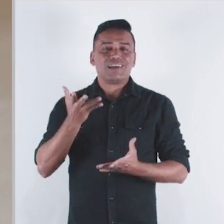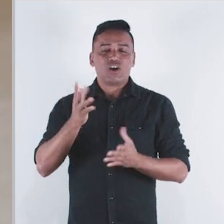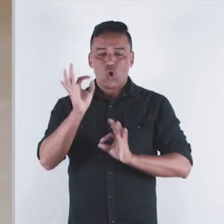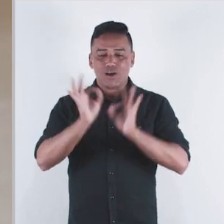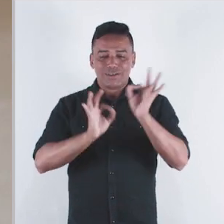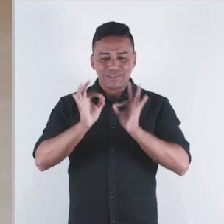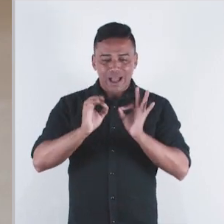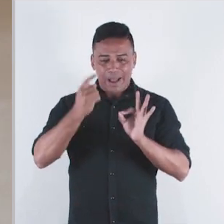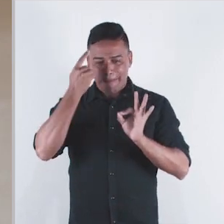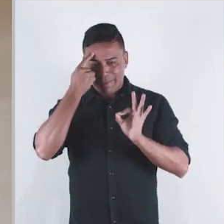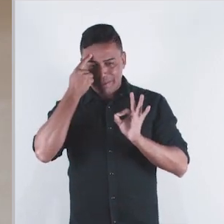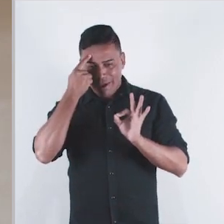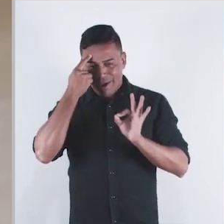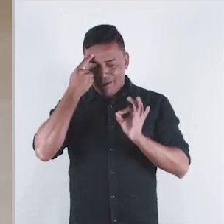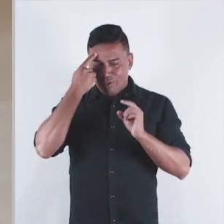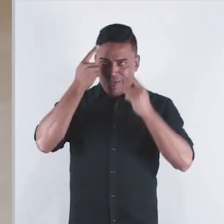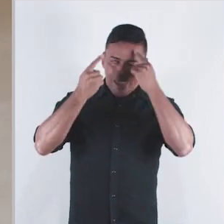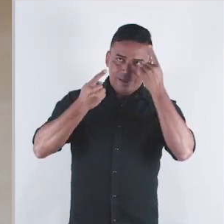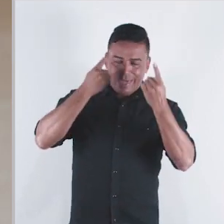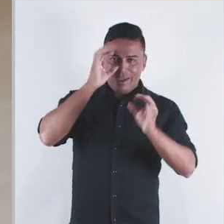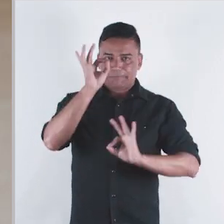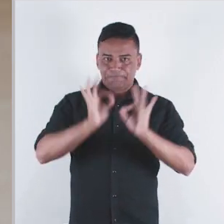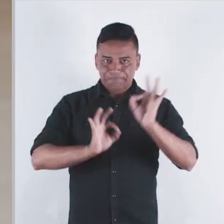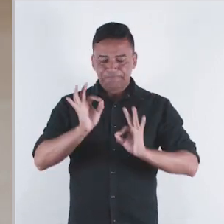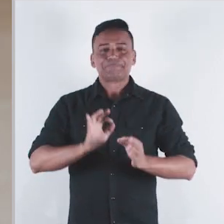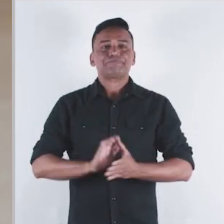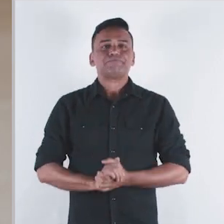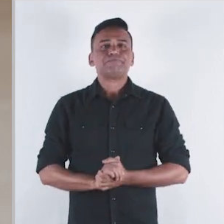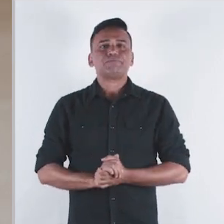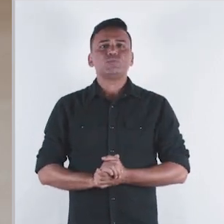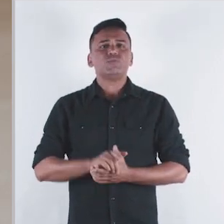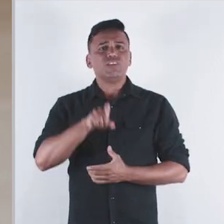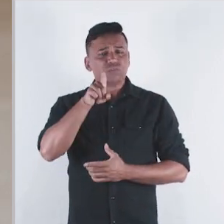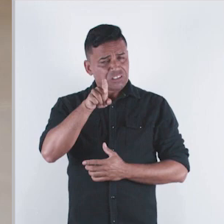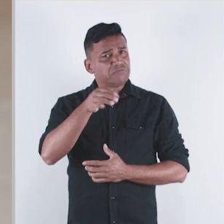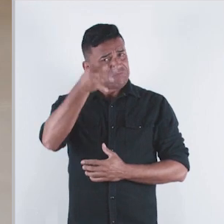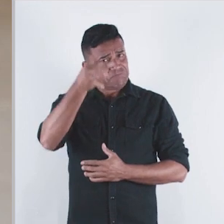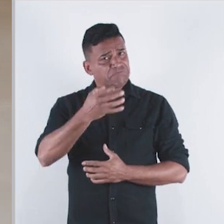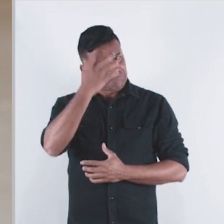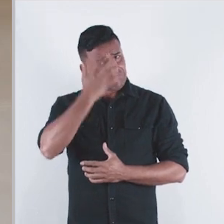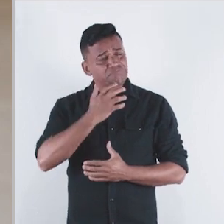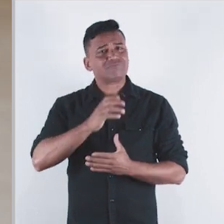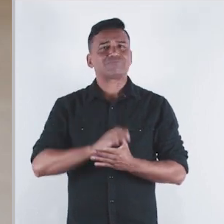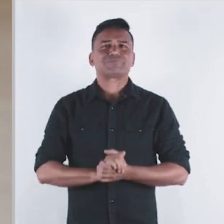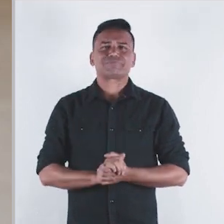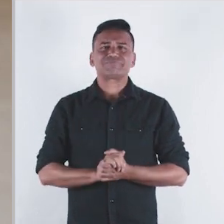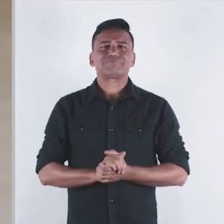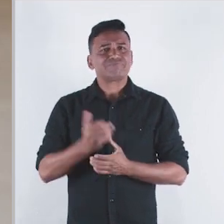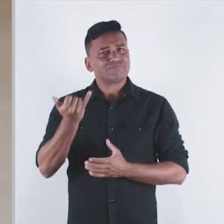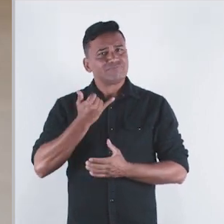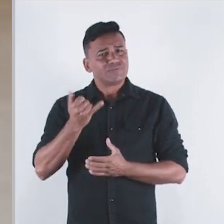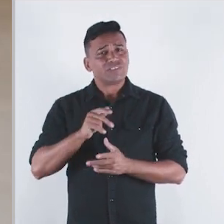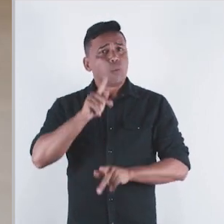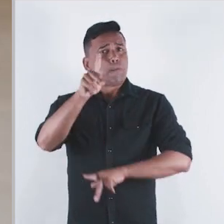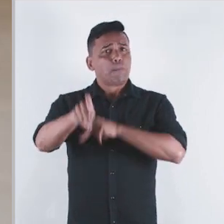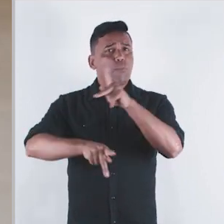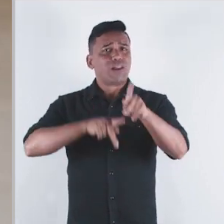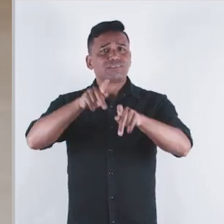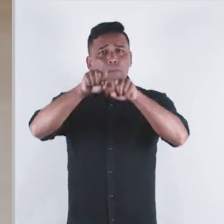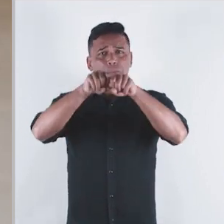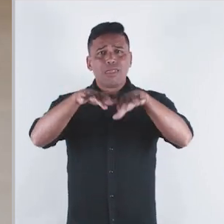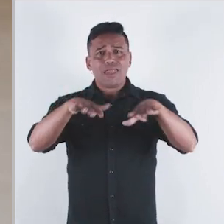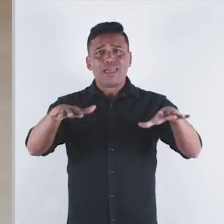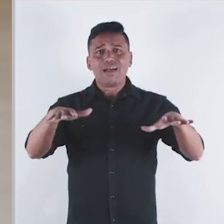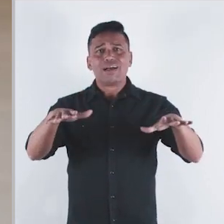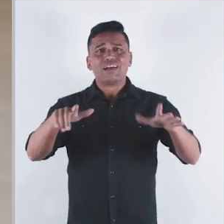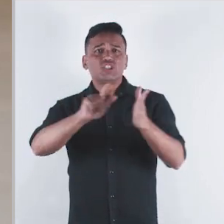organizar aqui meu pensamento. Você falou certo, né? A popularização da